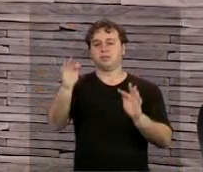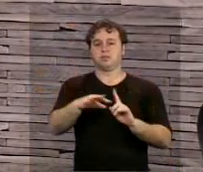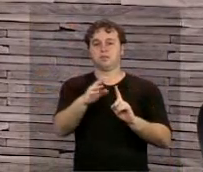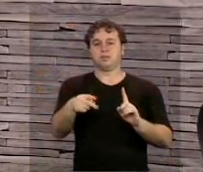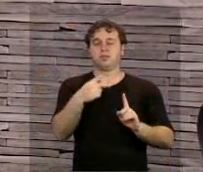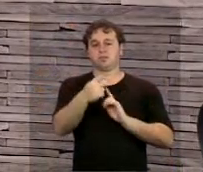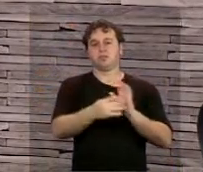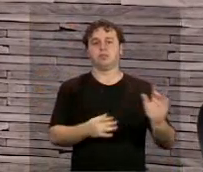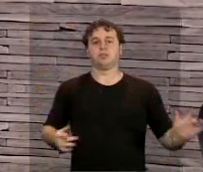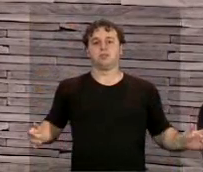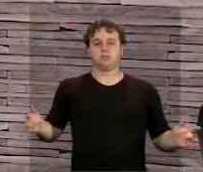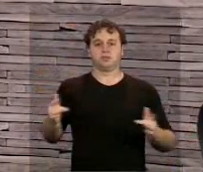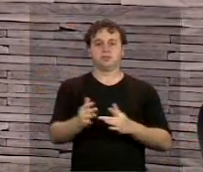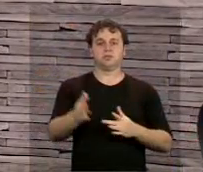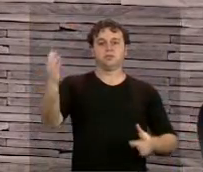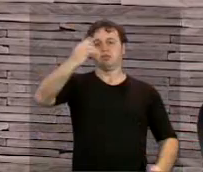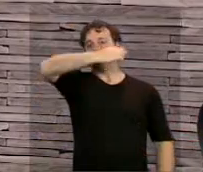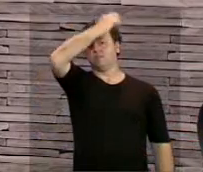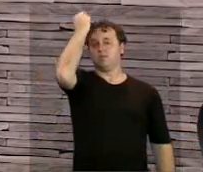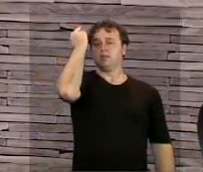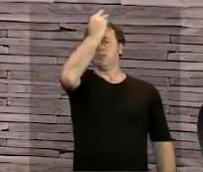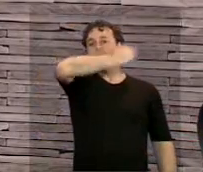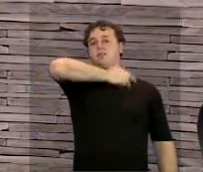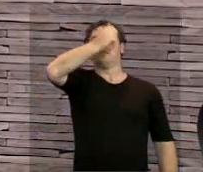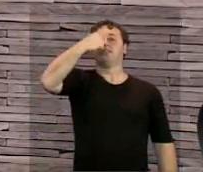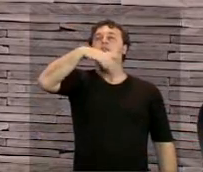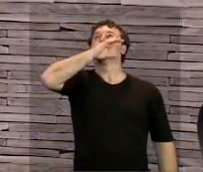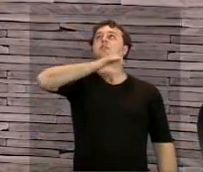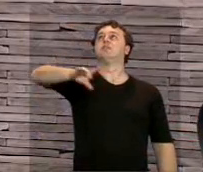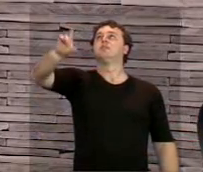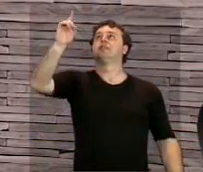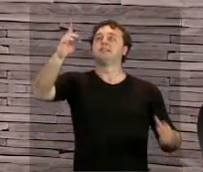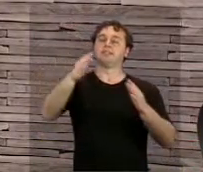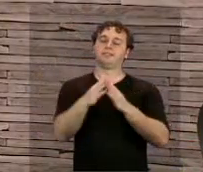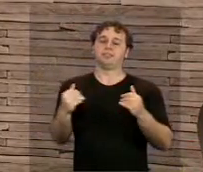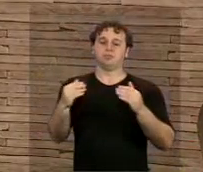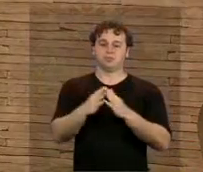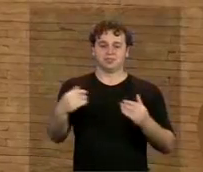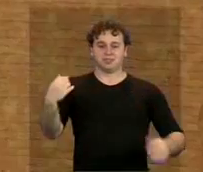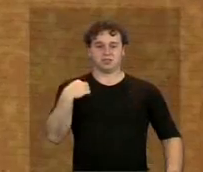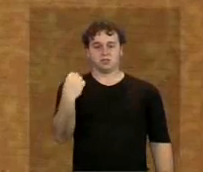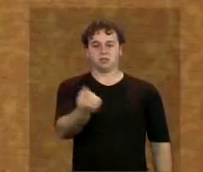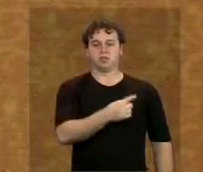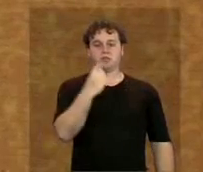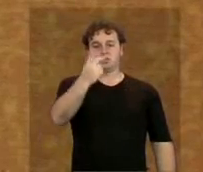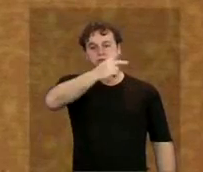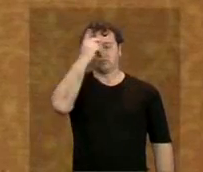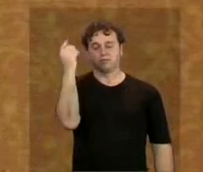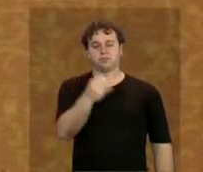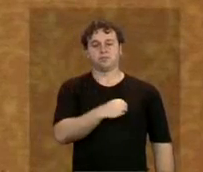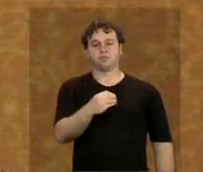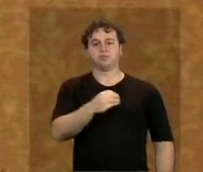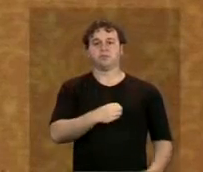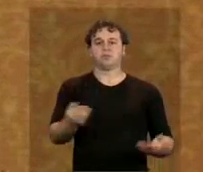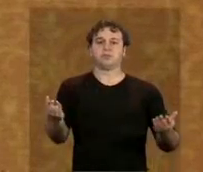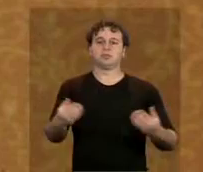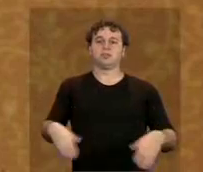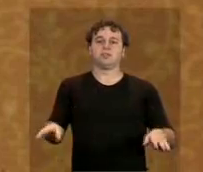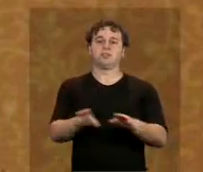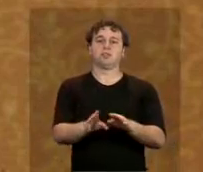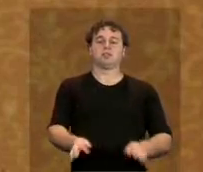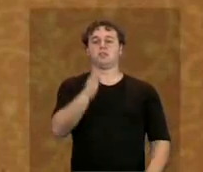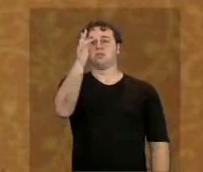vós entre as mulheres e bendito é o fruto do vosso ventre, Jesus. Santa Maria, Mãe de Deus, rogai por nós,